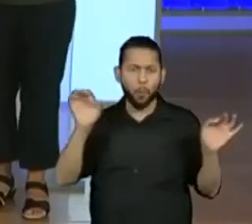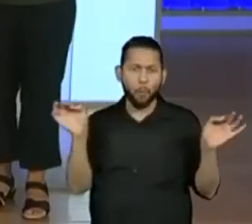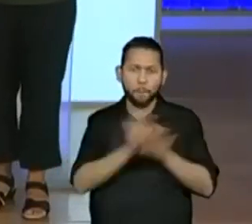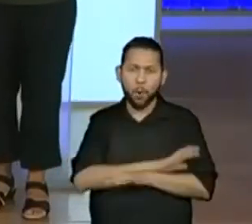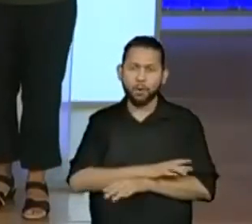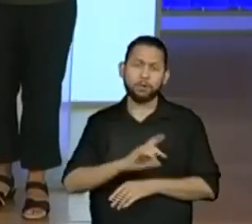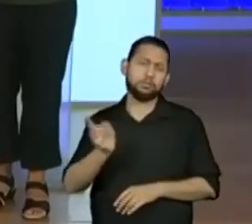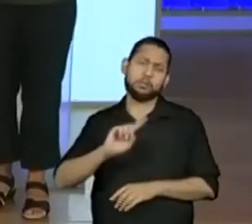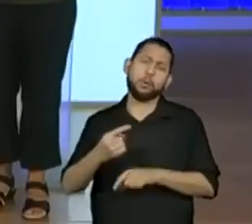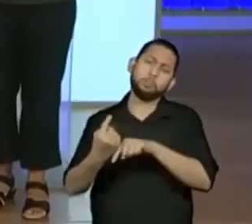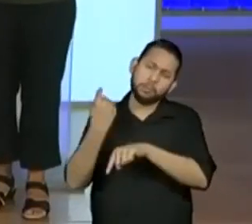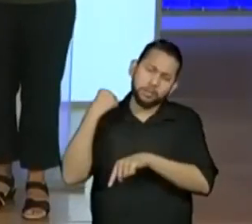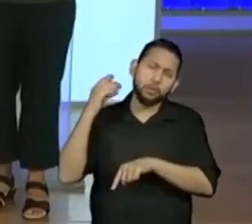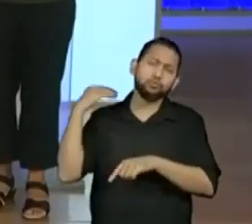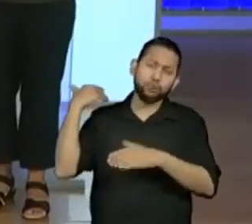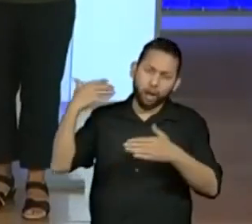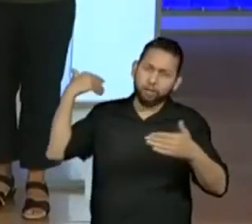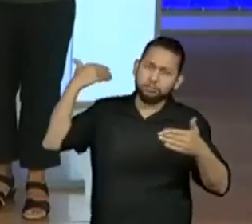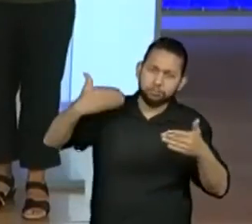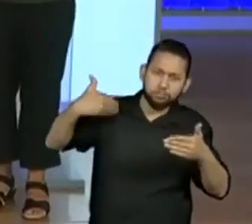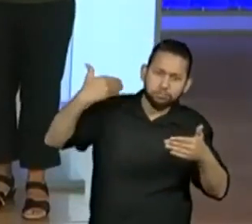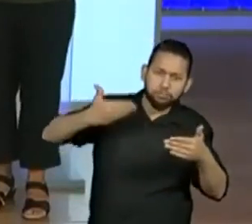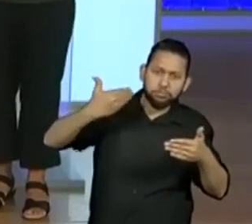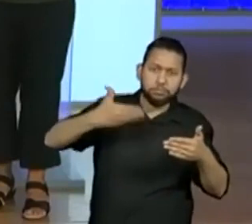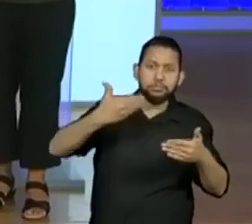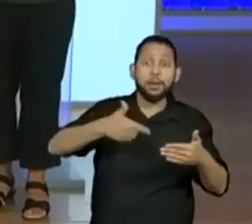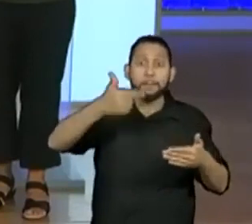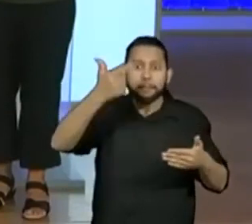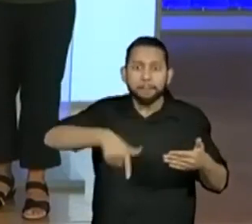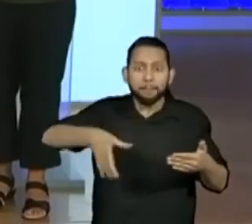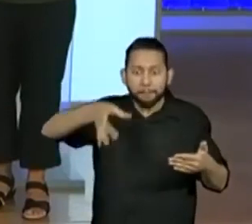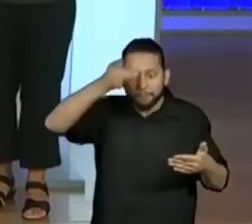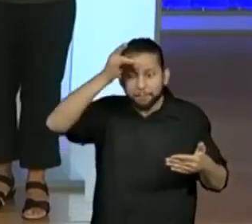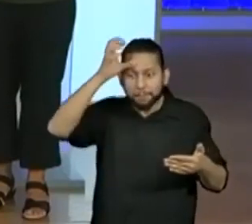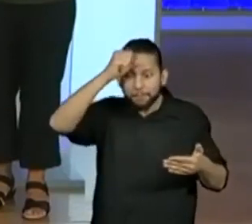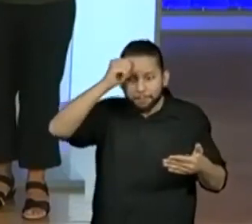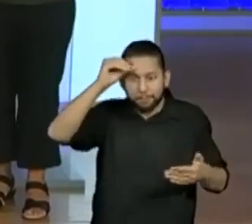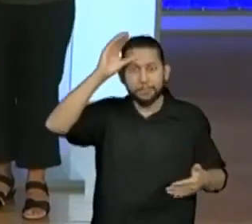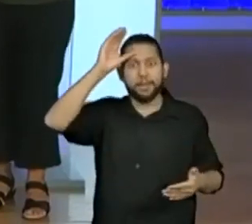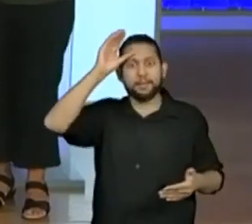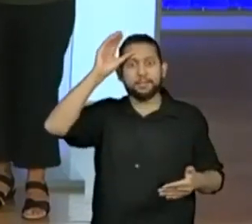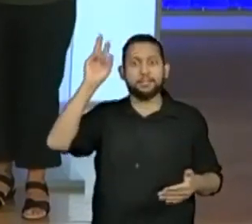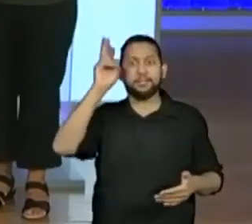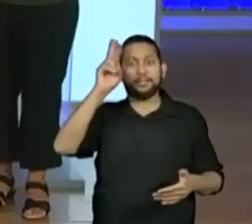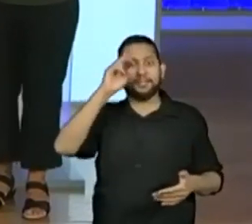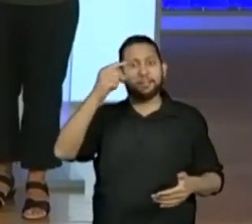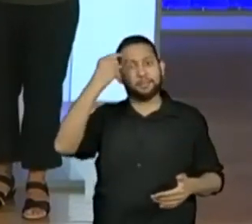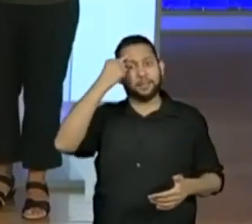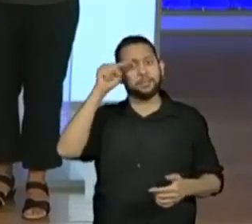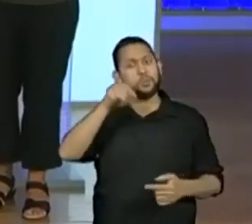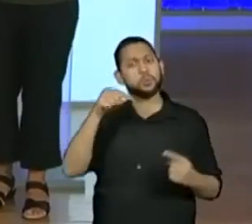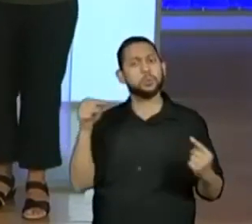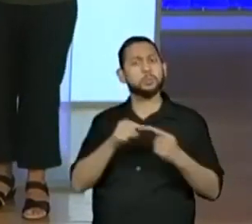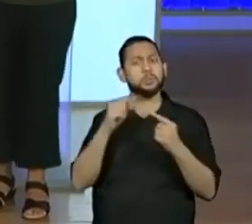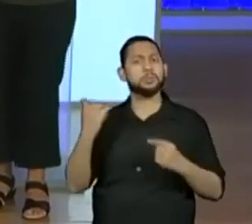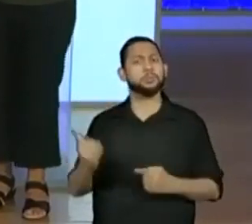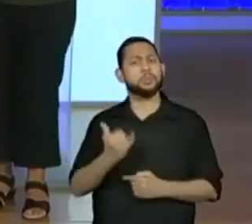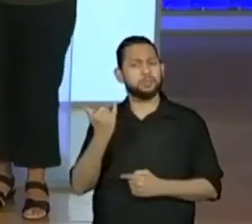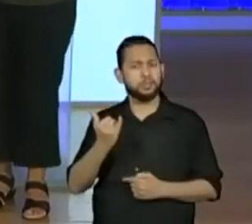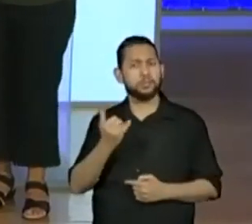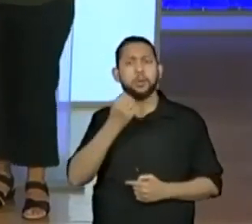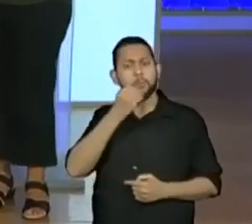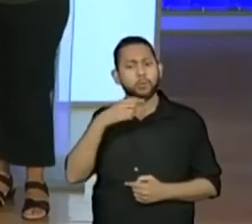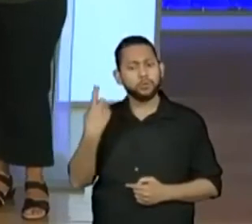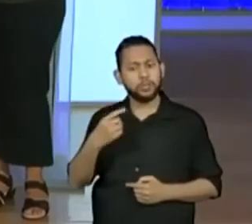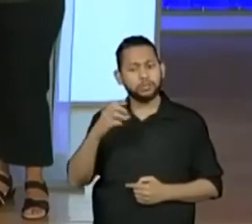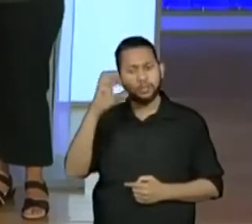haviam aprendido a esse respeito, mas vocês aprenderam aí mais conhecimento, não é mesmo? Essa retomada é muito importante, né, professora? Isso, dá para a gente